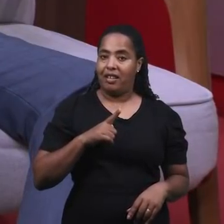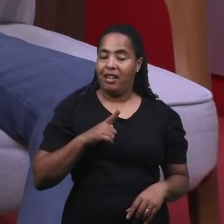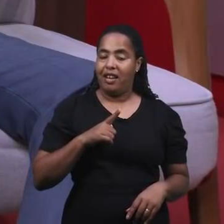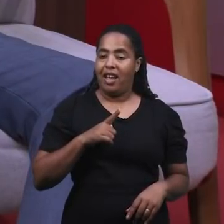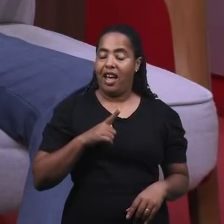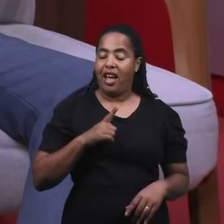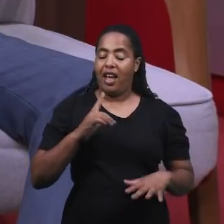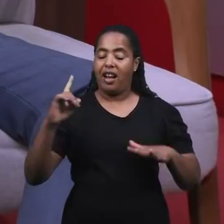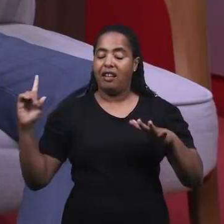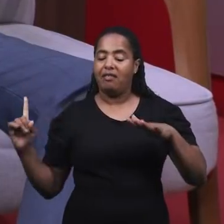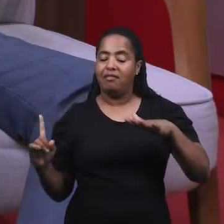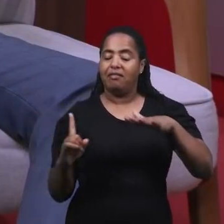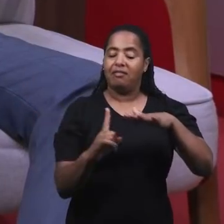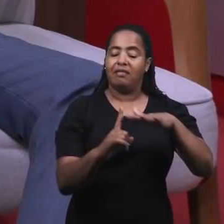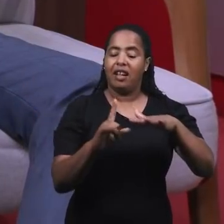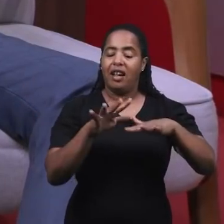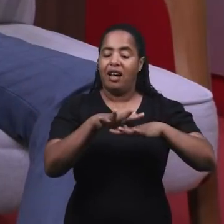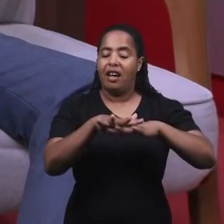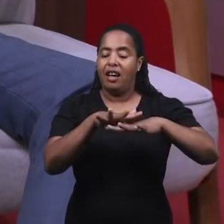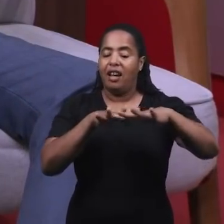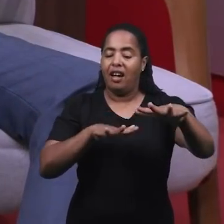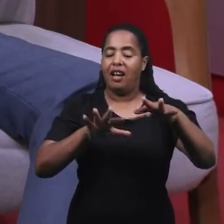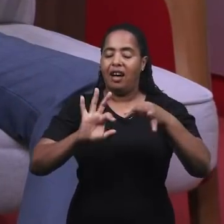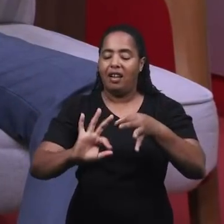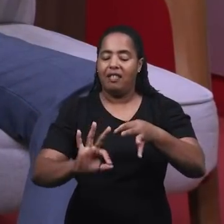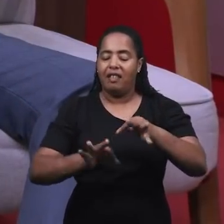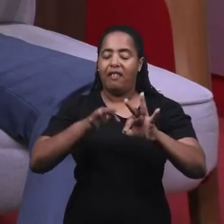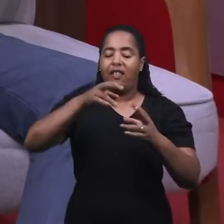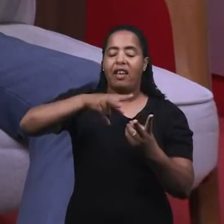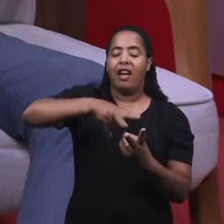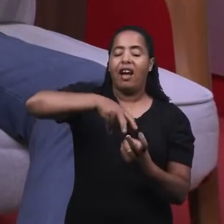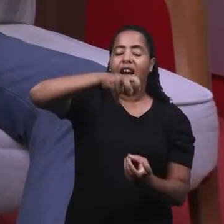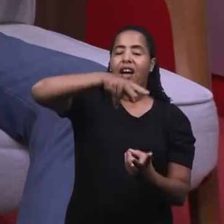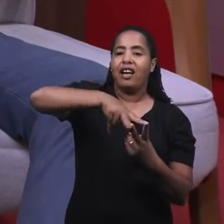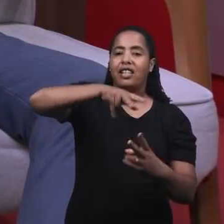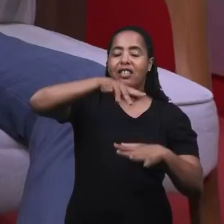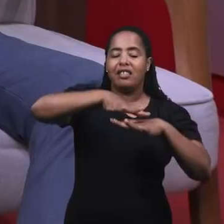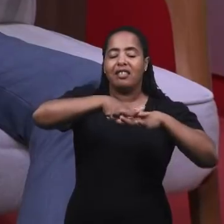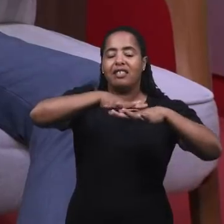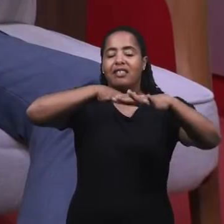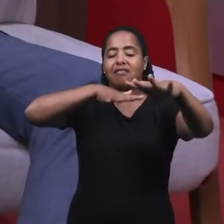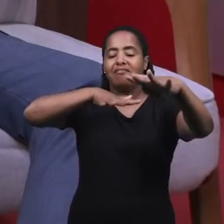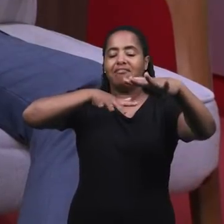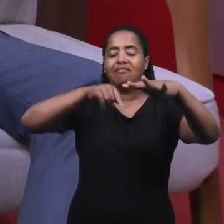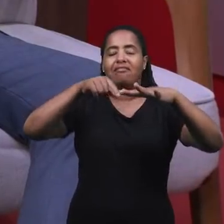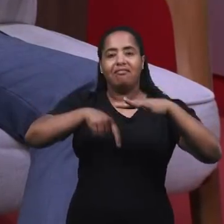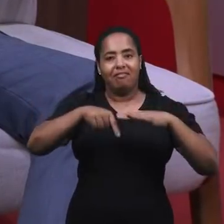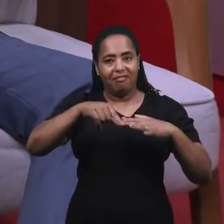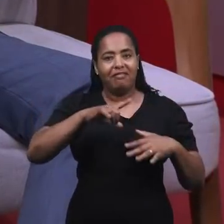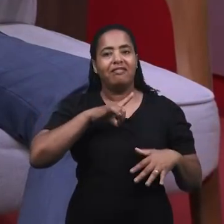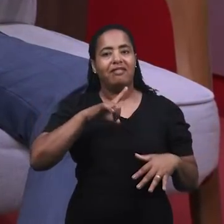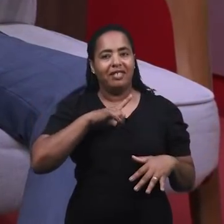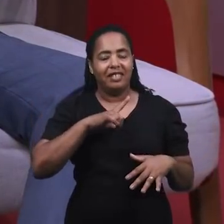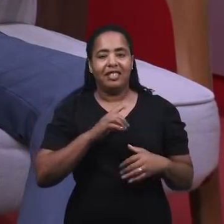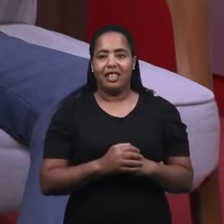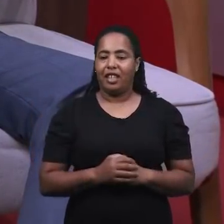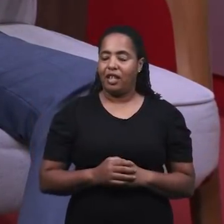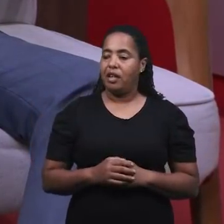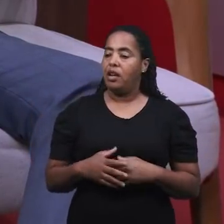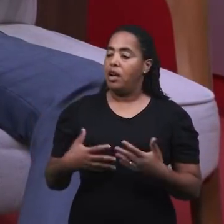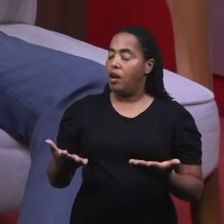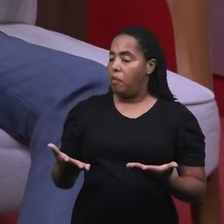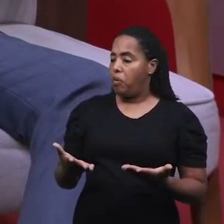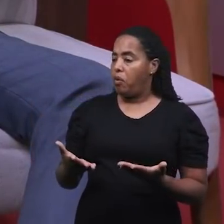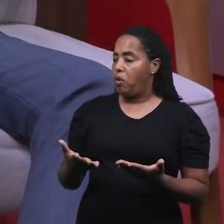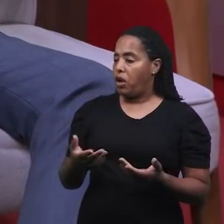estar naquela vinha, desfrutar da sombra da vinha. Que ele deu a vida, e tem um texto que diz assim, nada tenho a minha vida